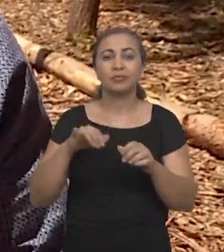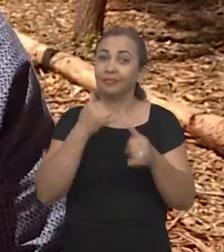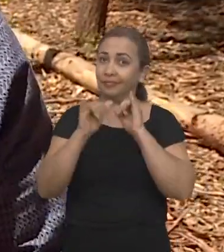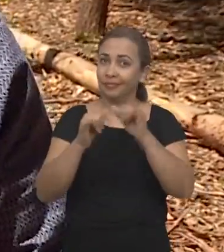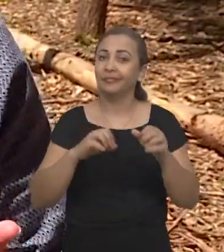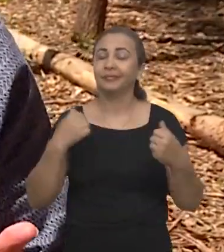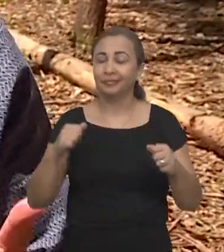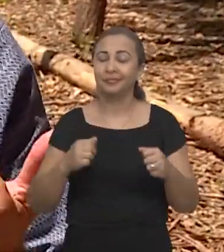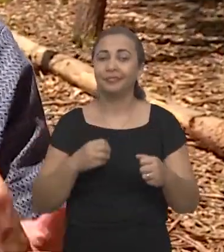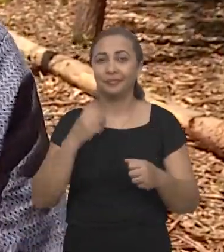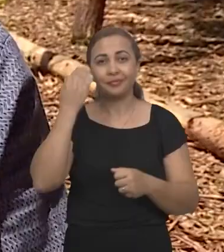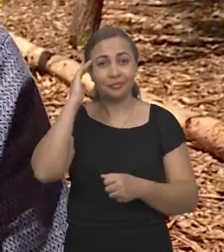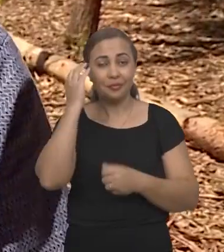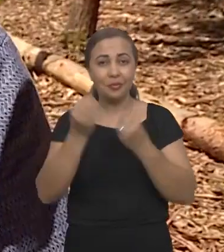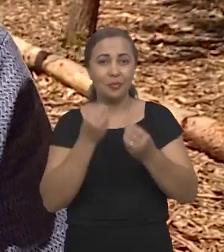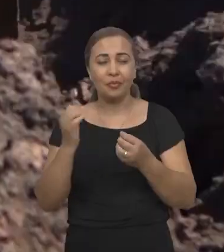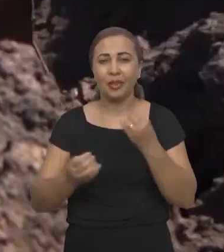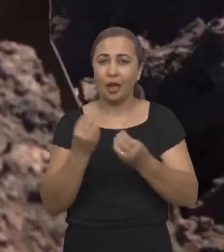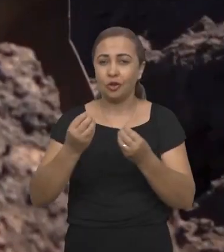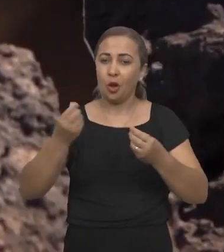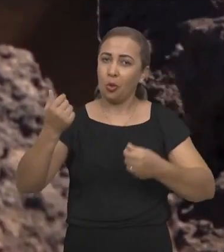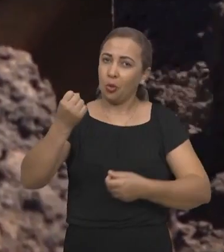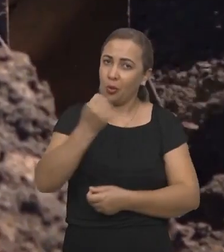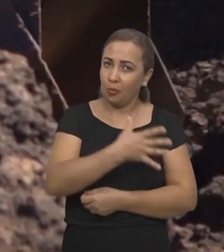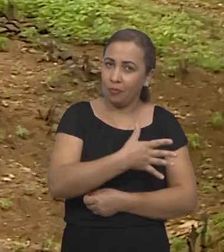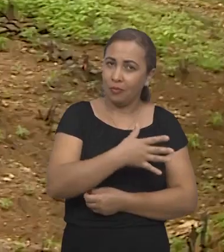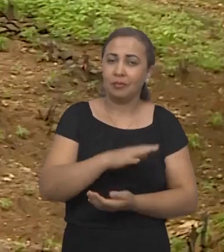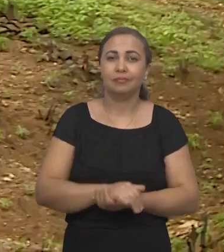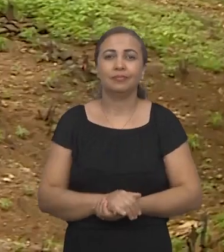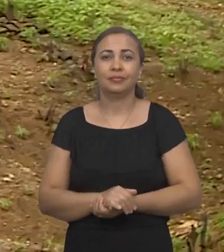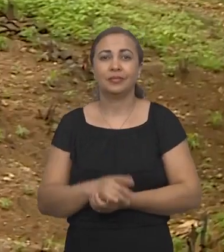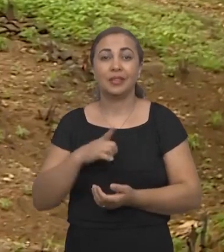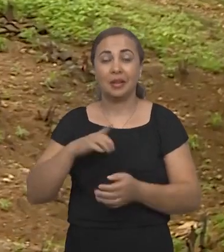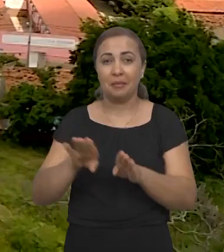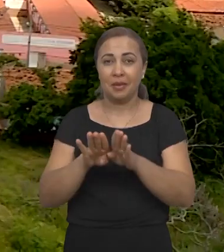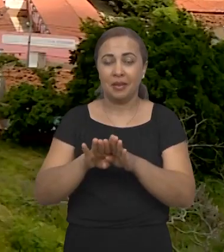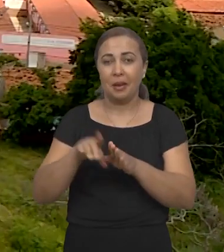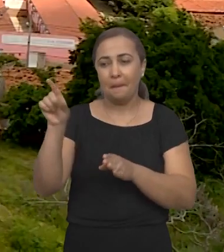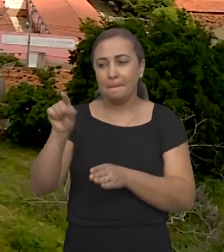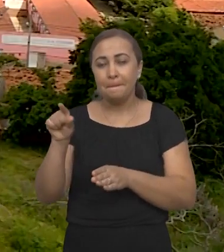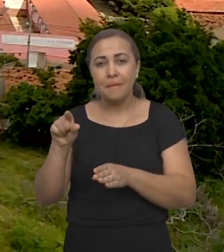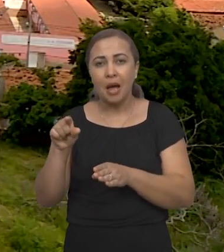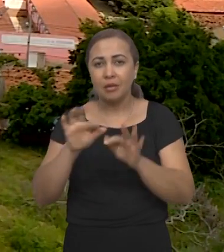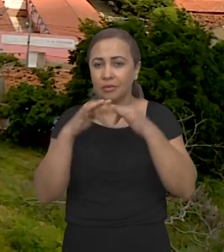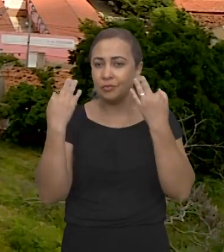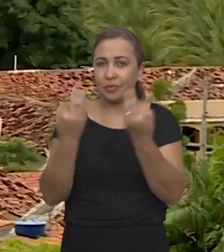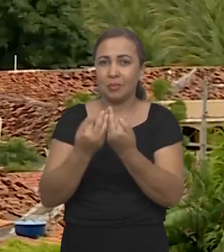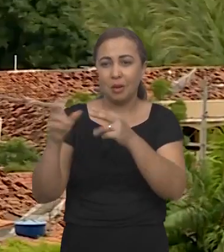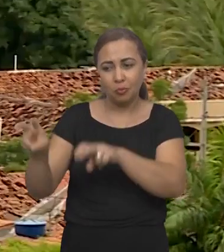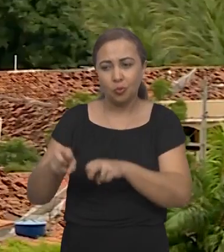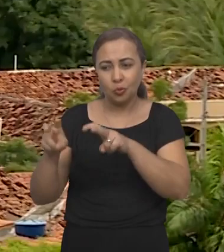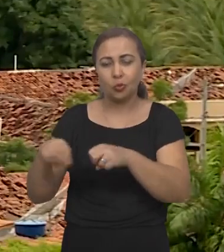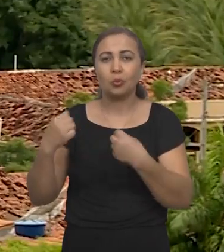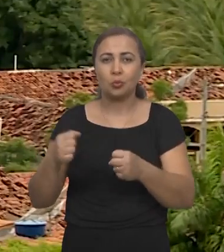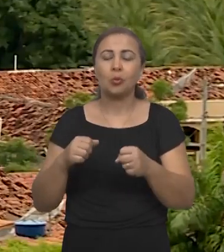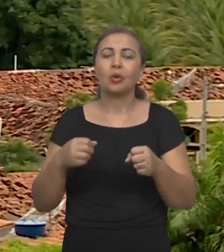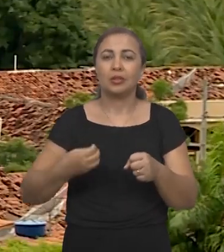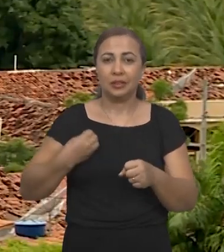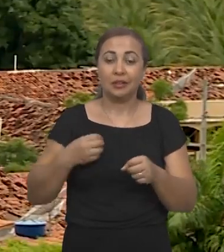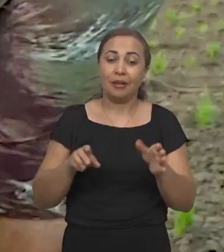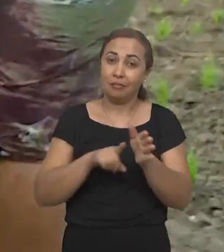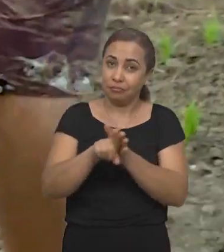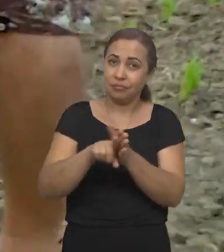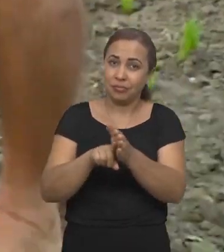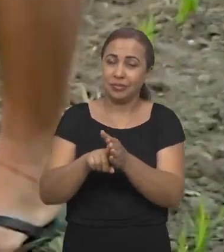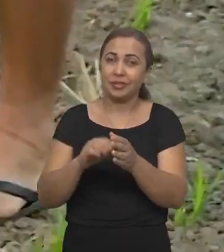pode considerar uma energia renovável. Além das empresas, pequenos produtores e moradores rurais podem participar da